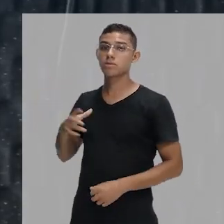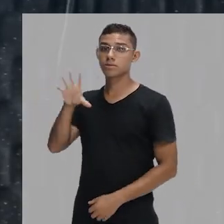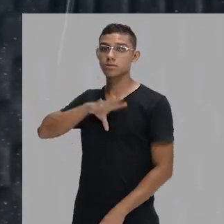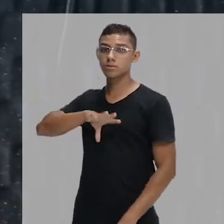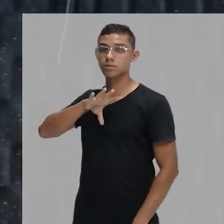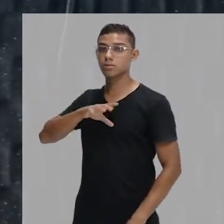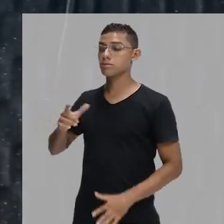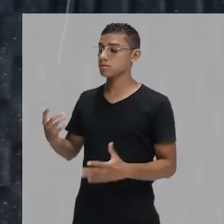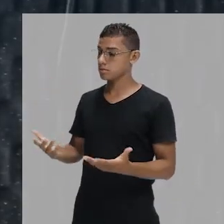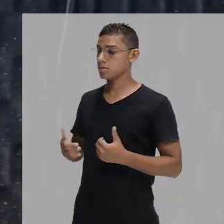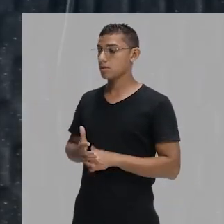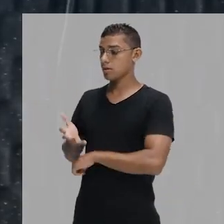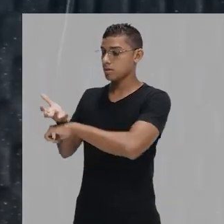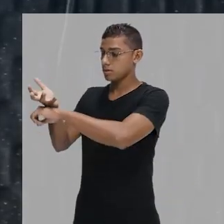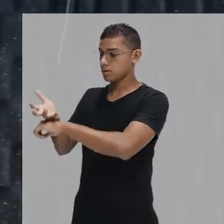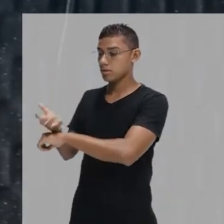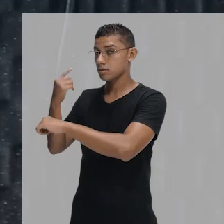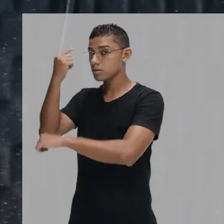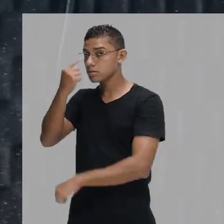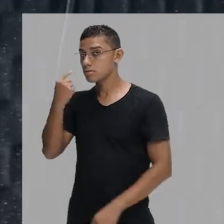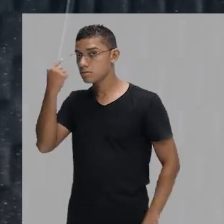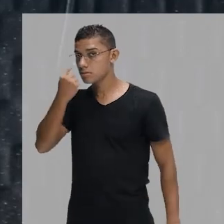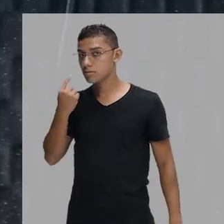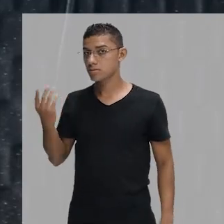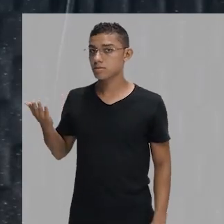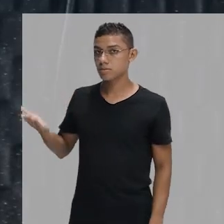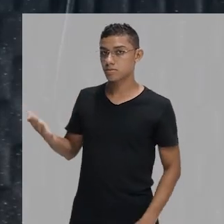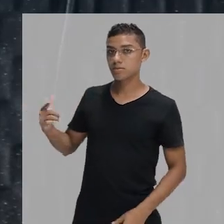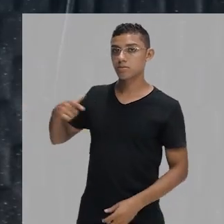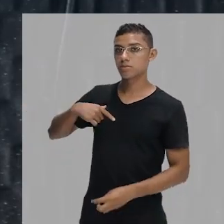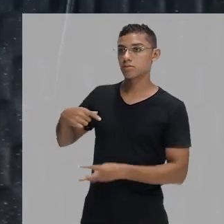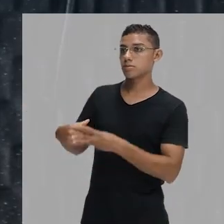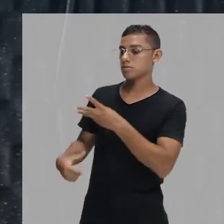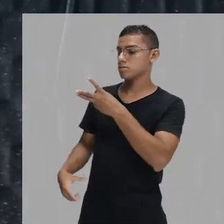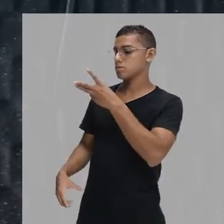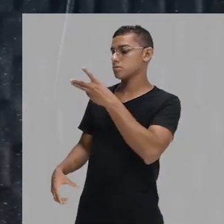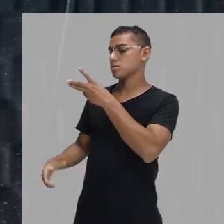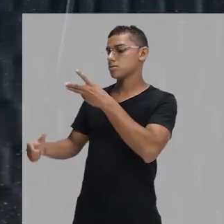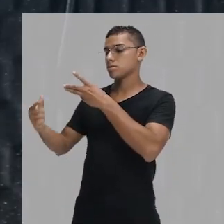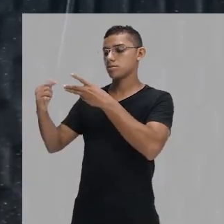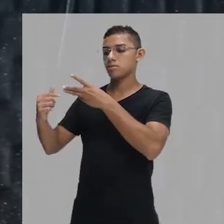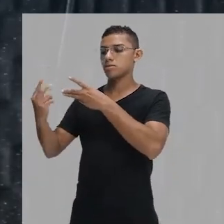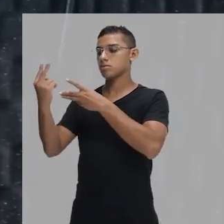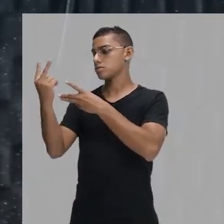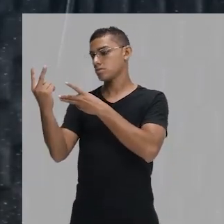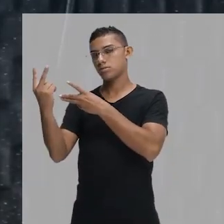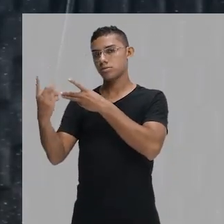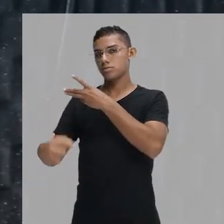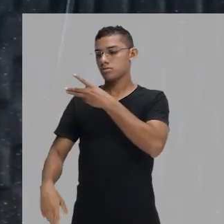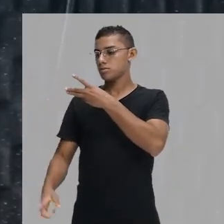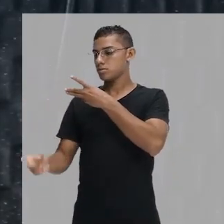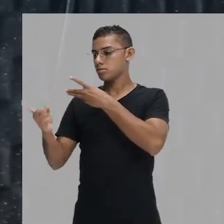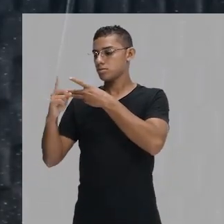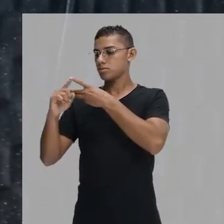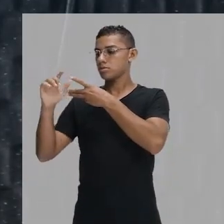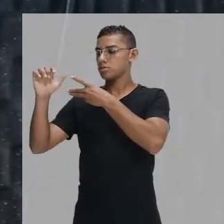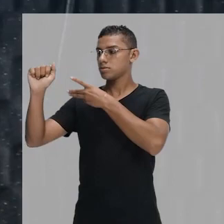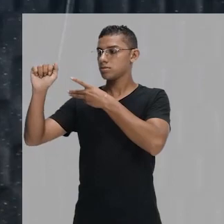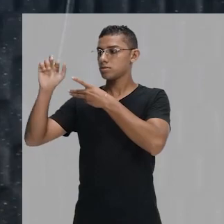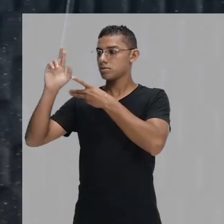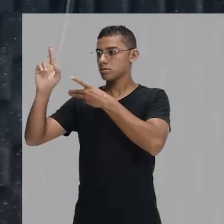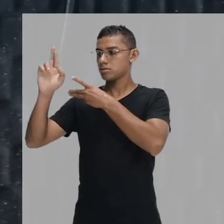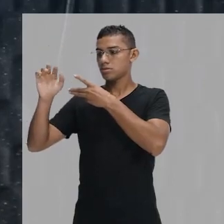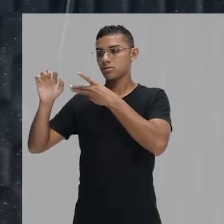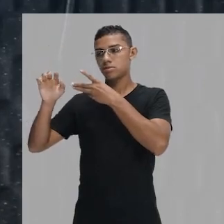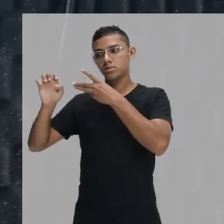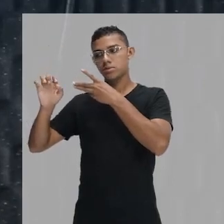três conjugações, as mesmas três terminações do português, eu só tenho duas formas de conjugar os verbos,